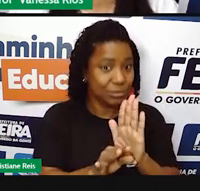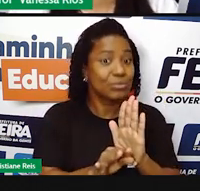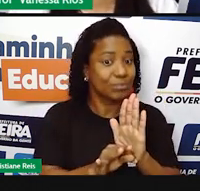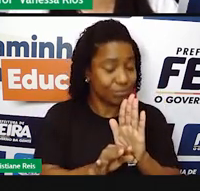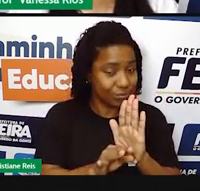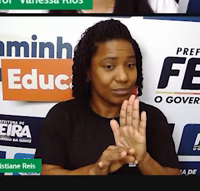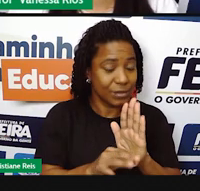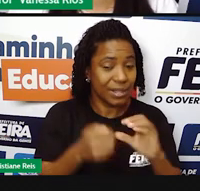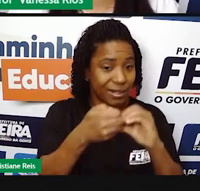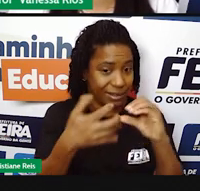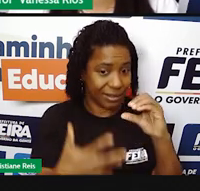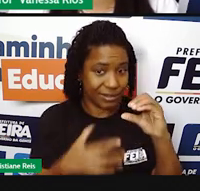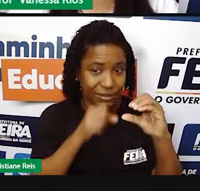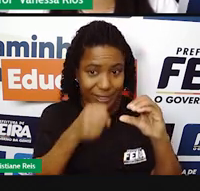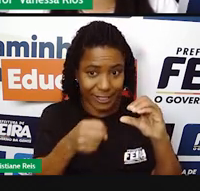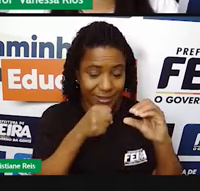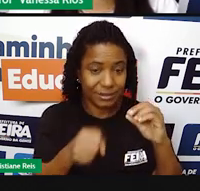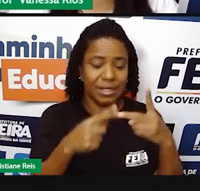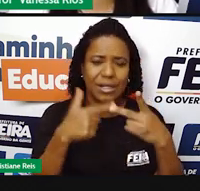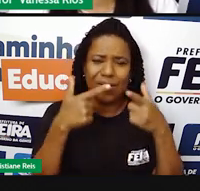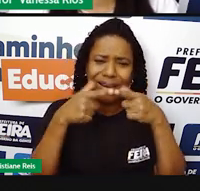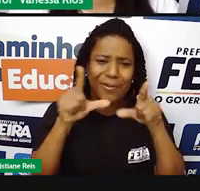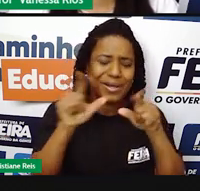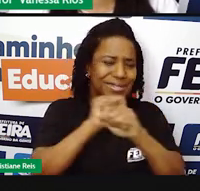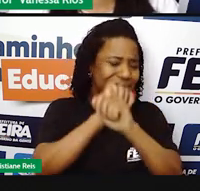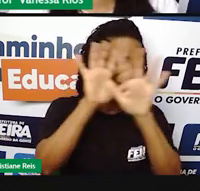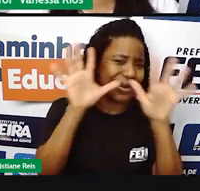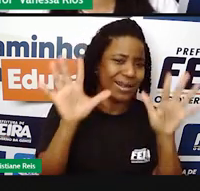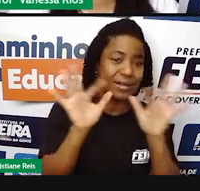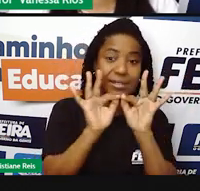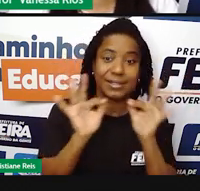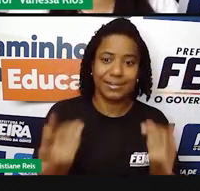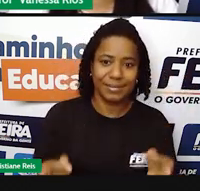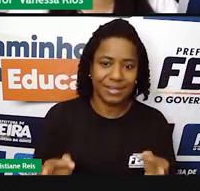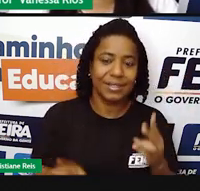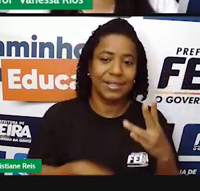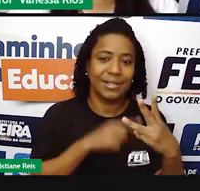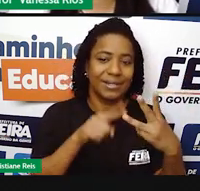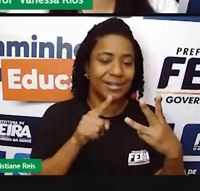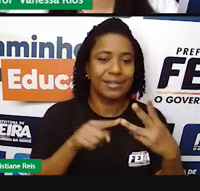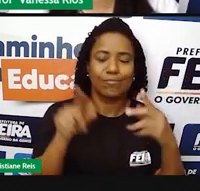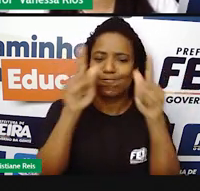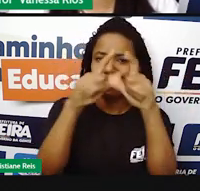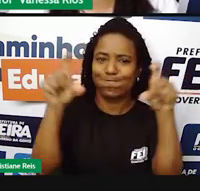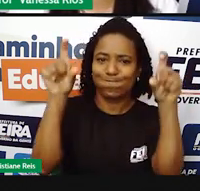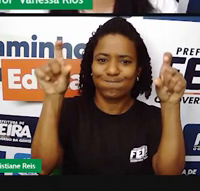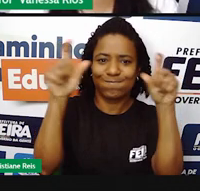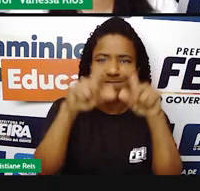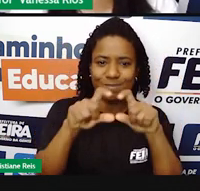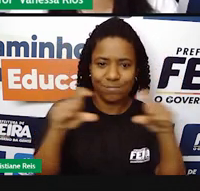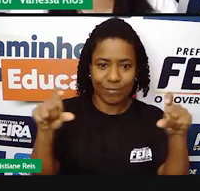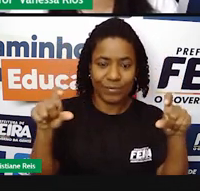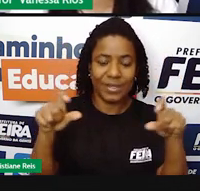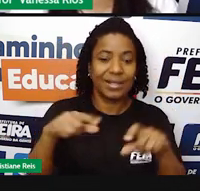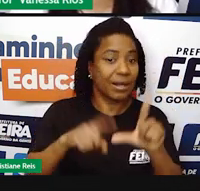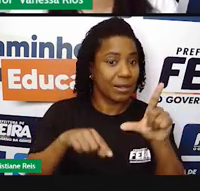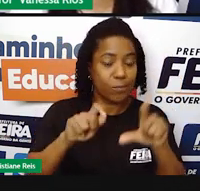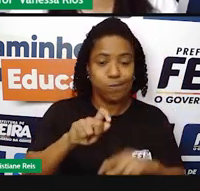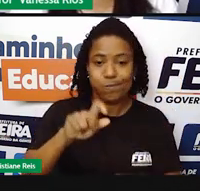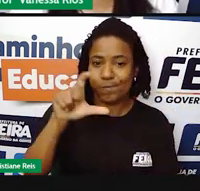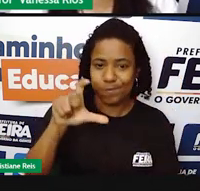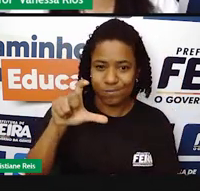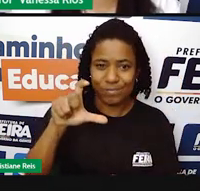jornalístico, tem uma linguagem clara e simples, e aparece aí os títulos, né? Em letras maiores, em